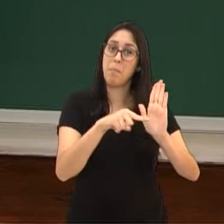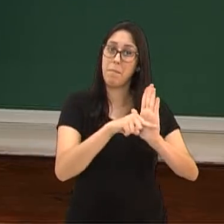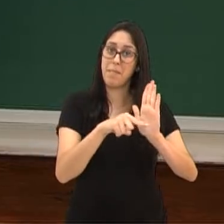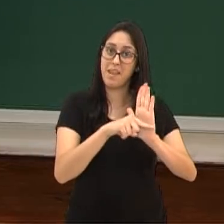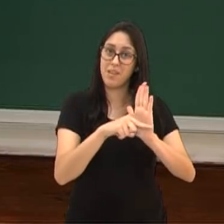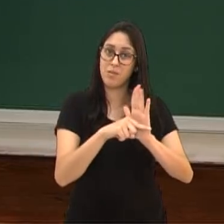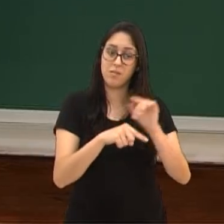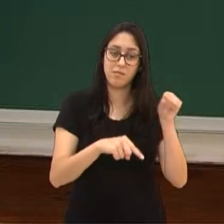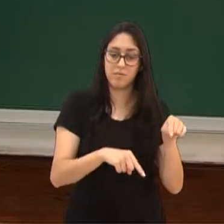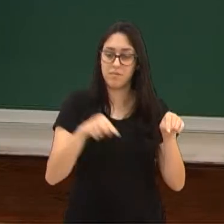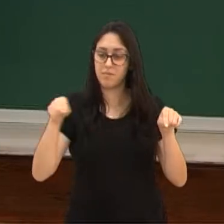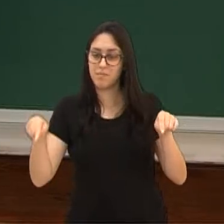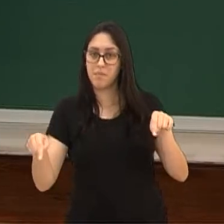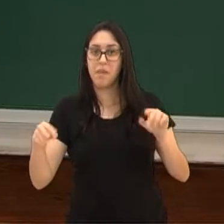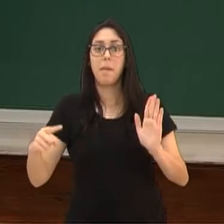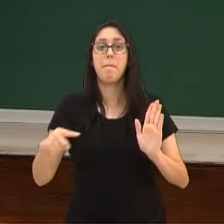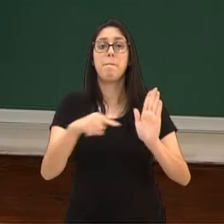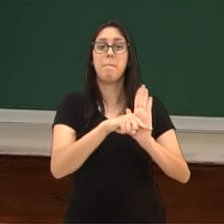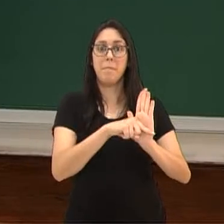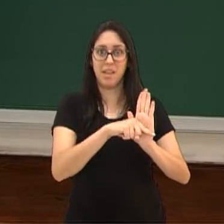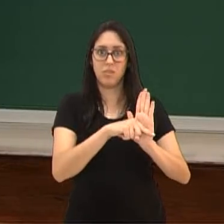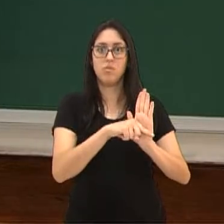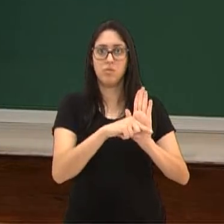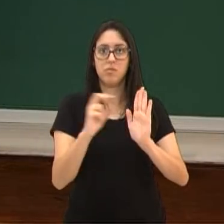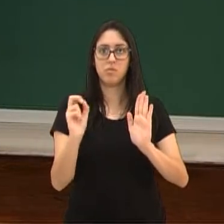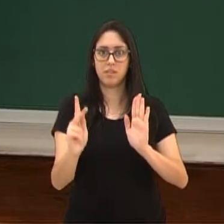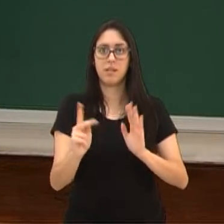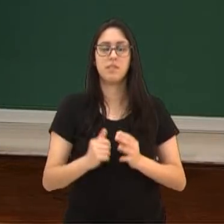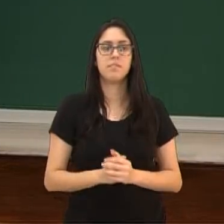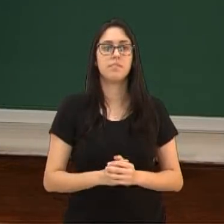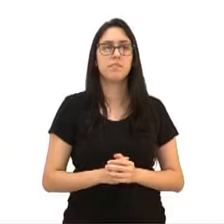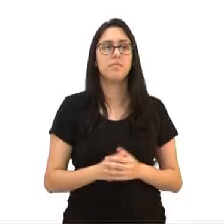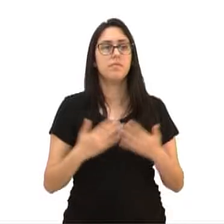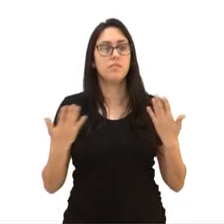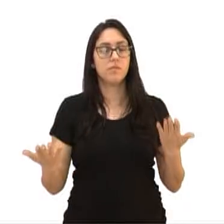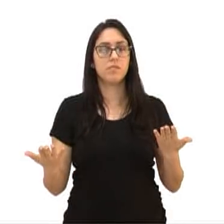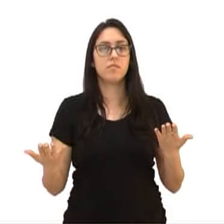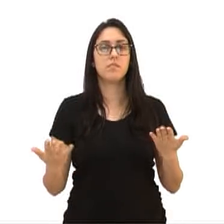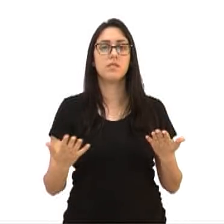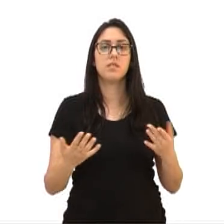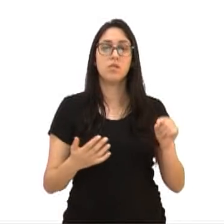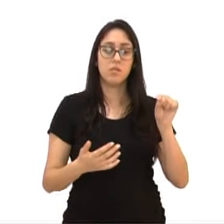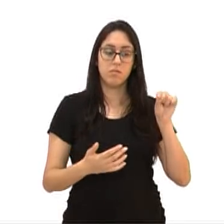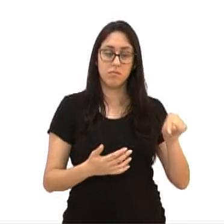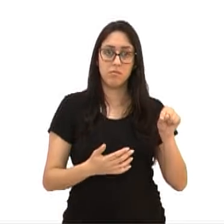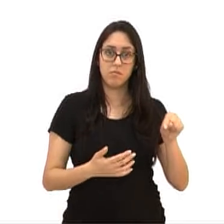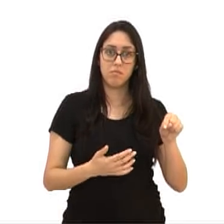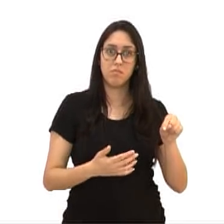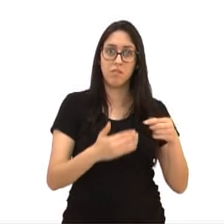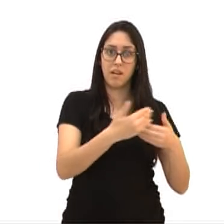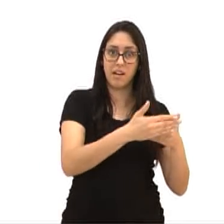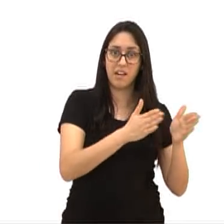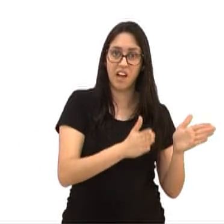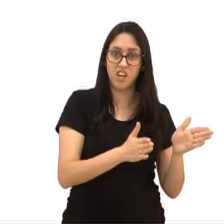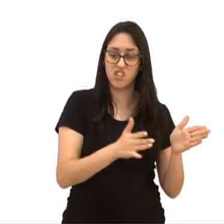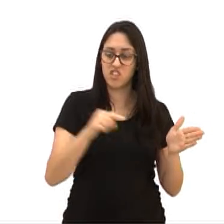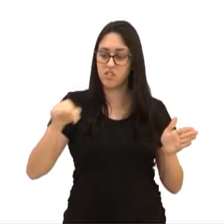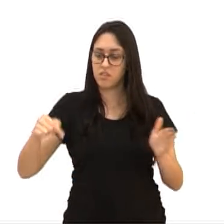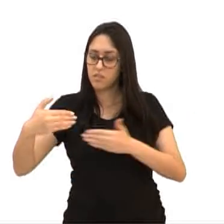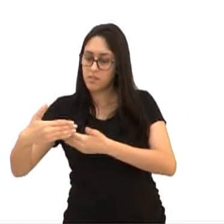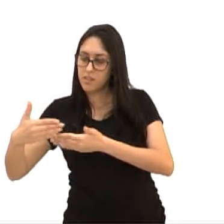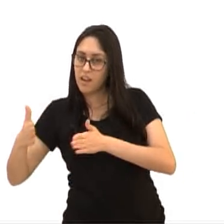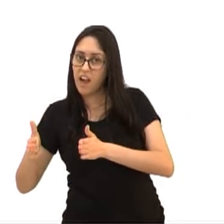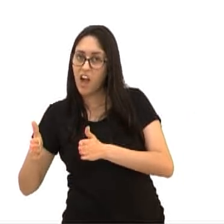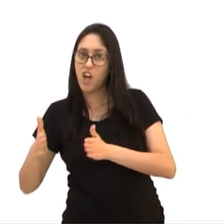uma continha de menos, ok? Então, vamos lá. Ó. Eu tenho que calcular o volume da caixa 1 e tirar o volume